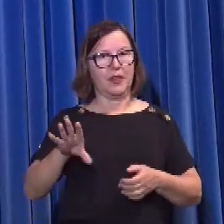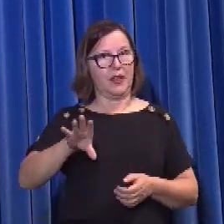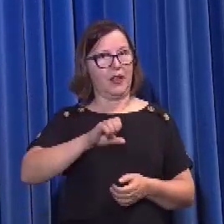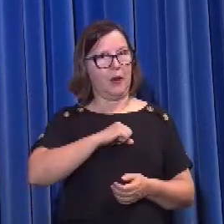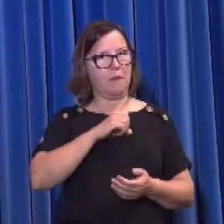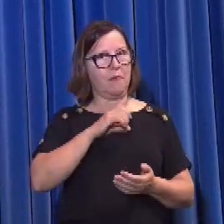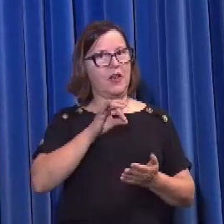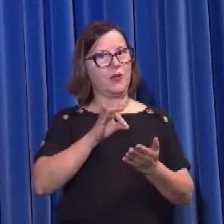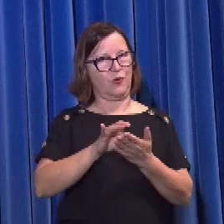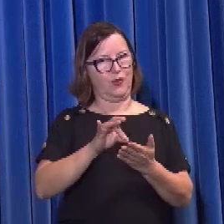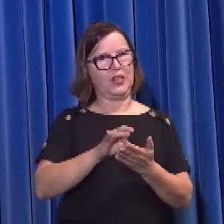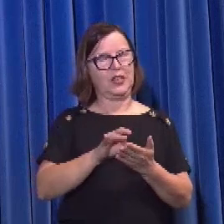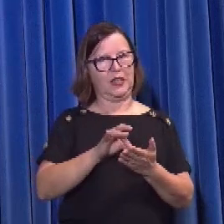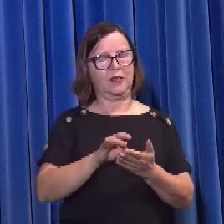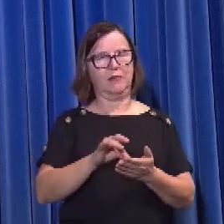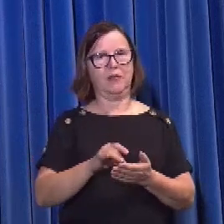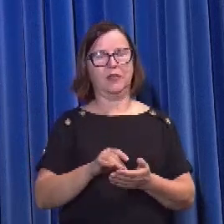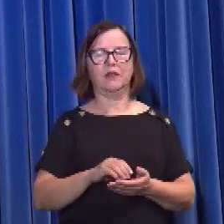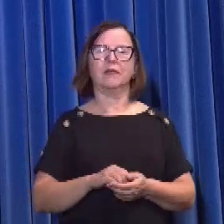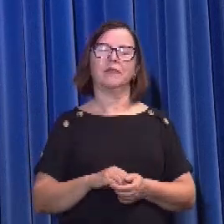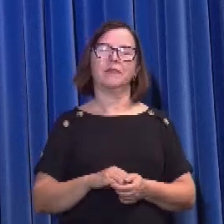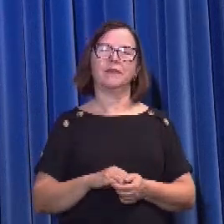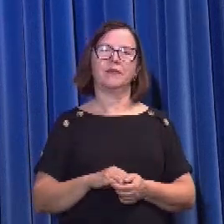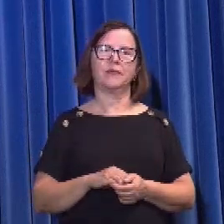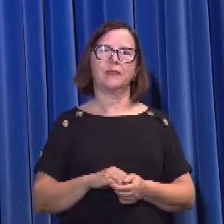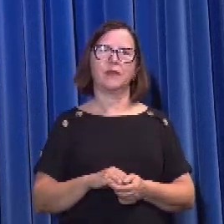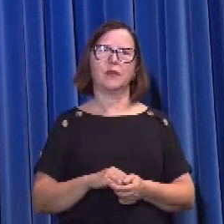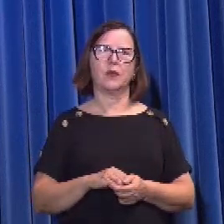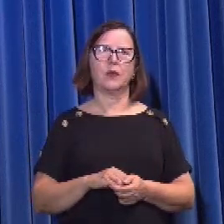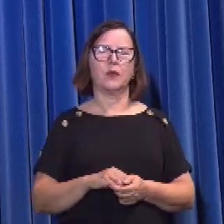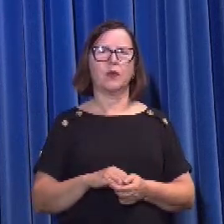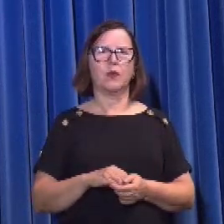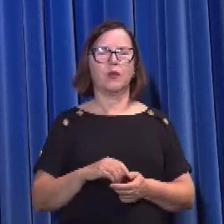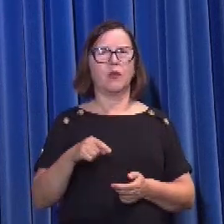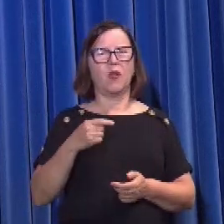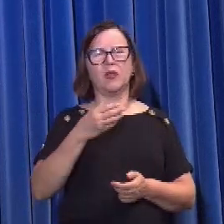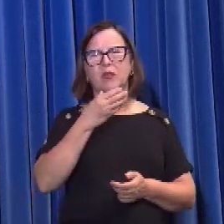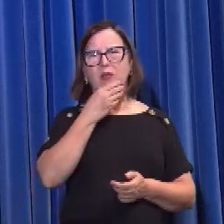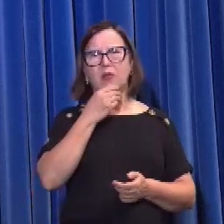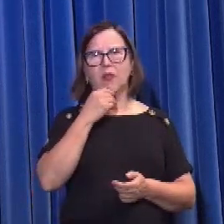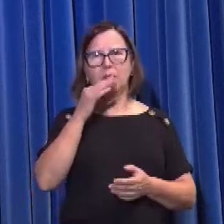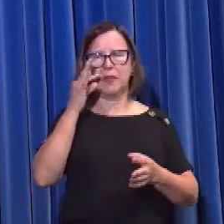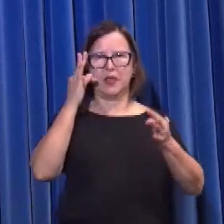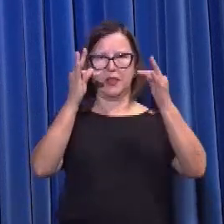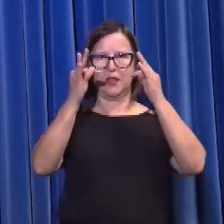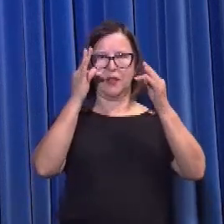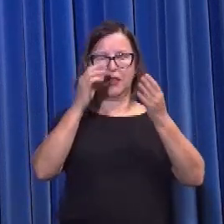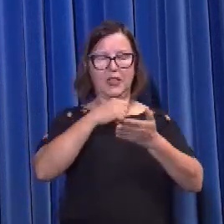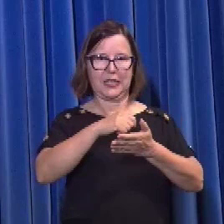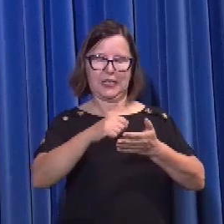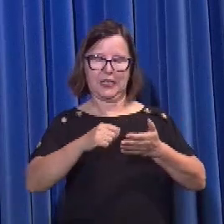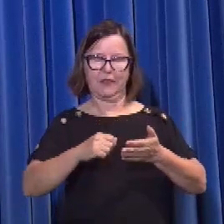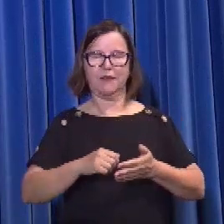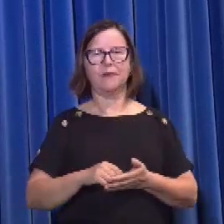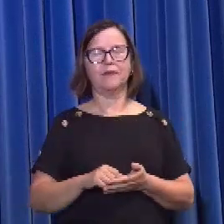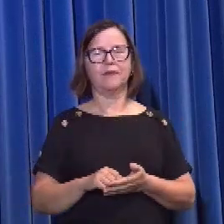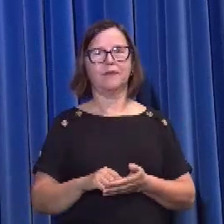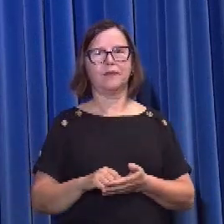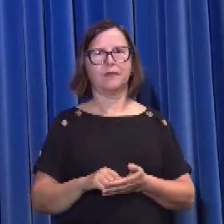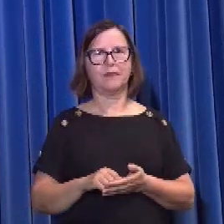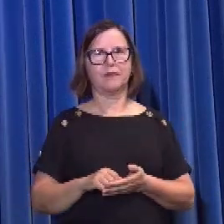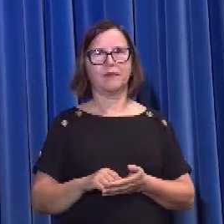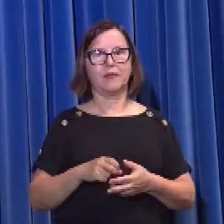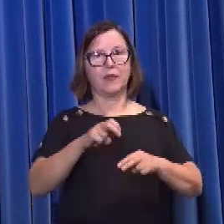Um outro teólogo, agora americano, Wayne Grudem, ele ainda é vivo, ele escreveu o seguinte, abre aspas,